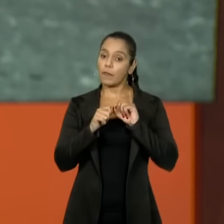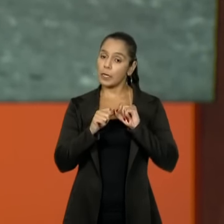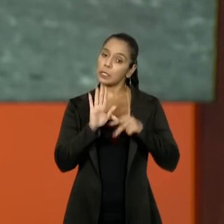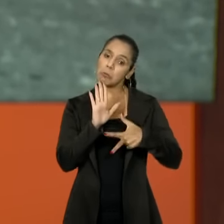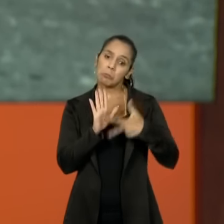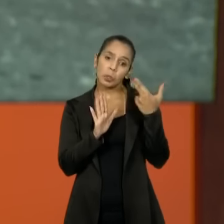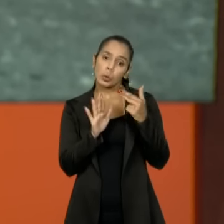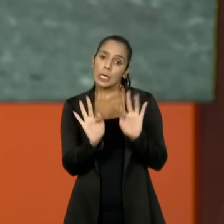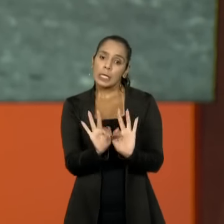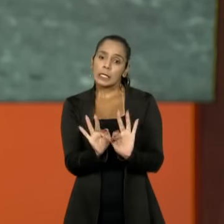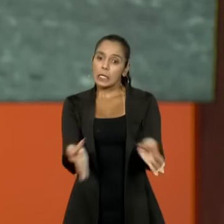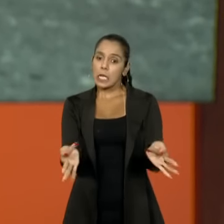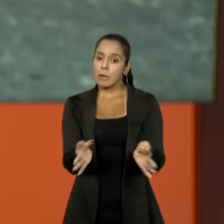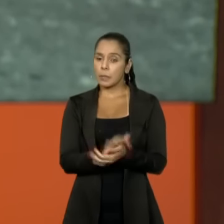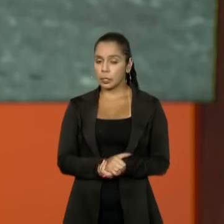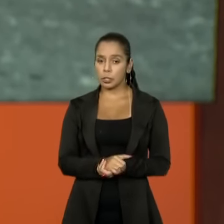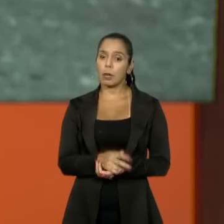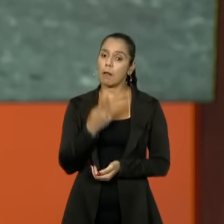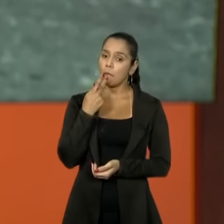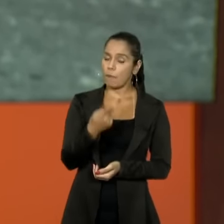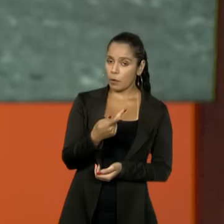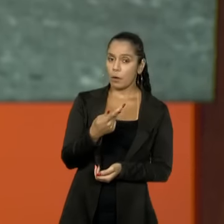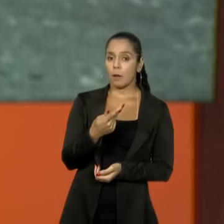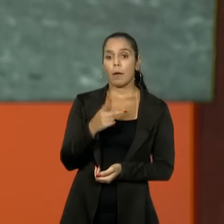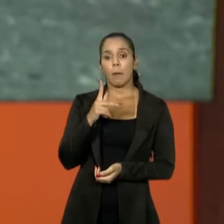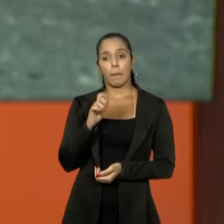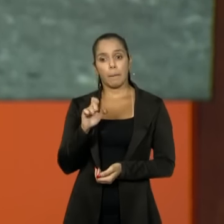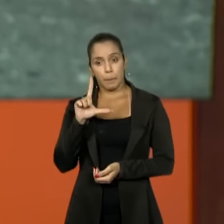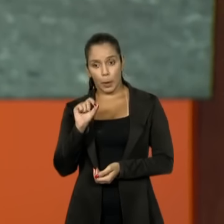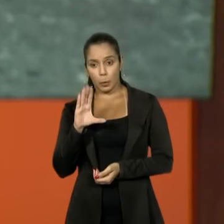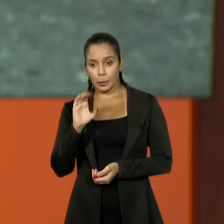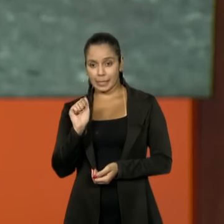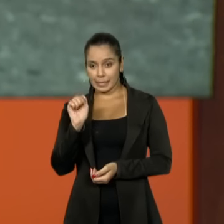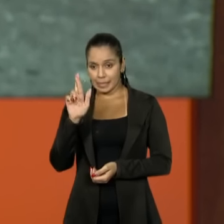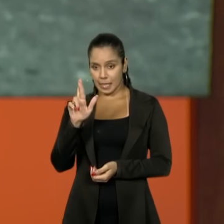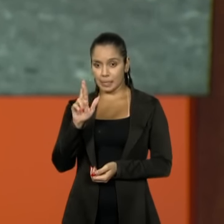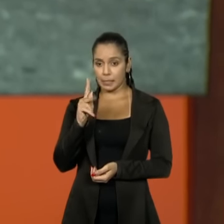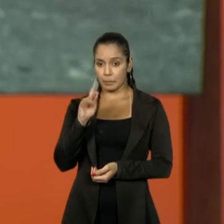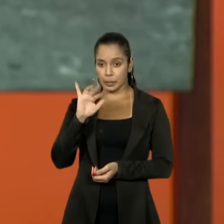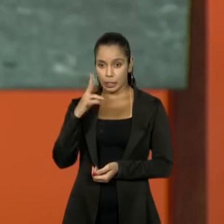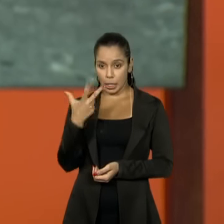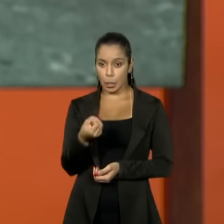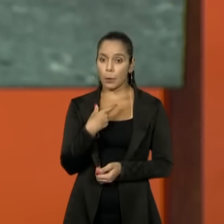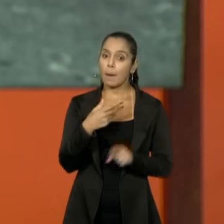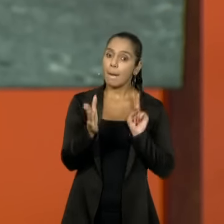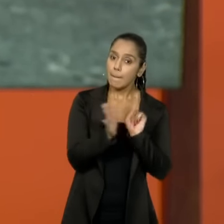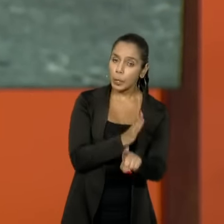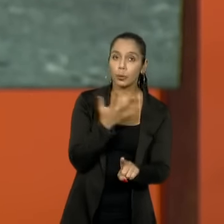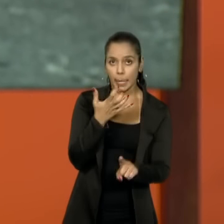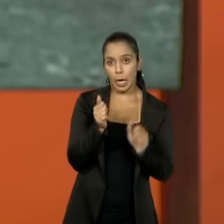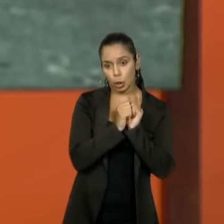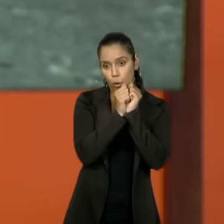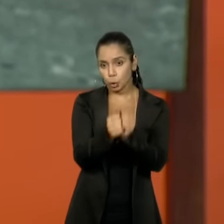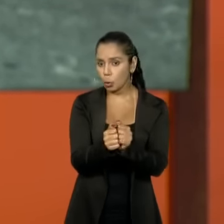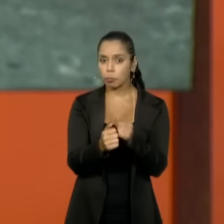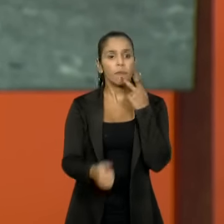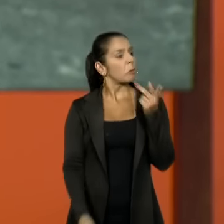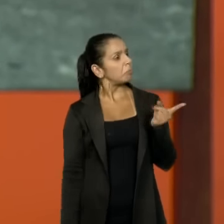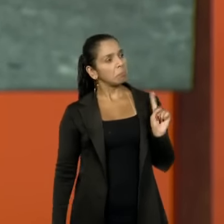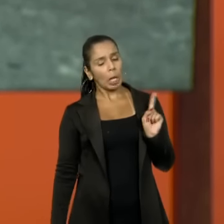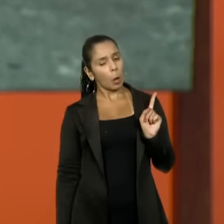cirúrgica simples. Simples, né? E ela falou inclusive, o Paulo César Pinheiro perguntou, você quer que eu vá com você à clínica? Ela falou,